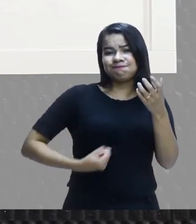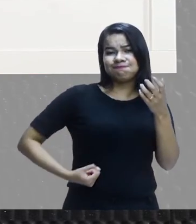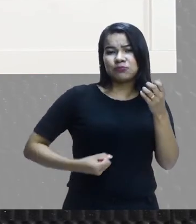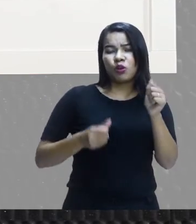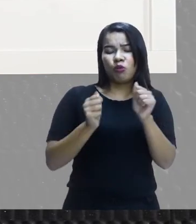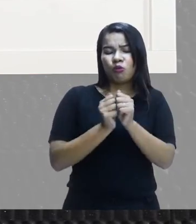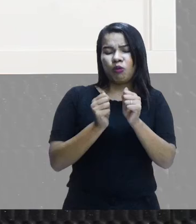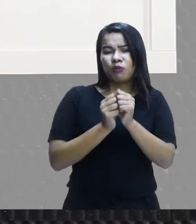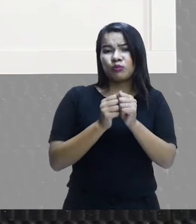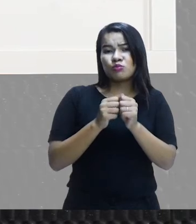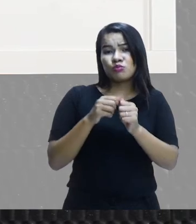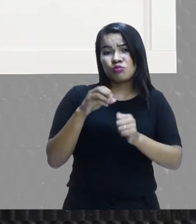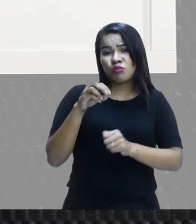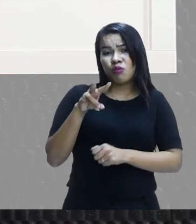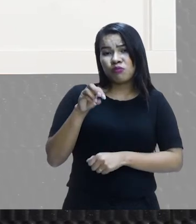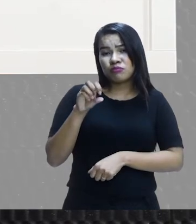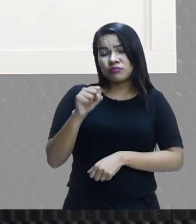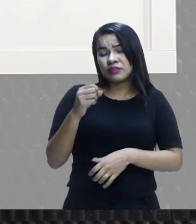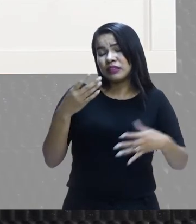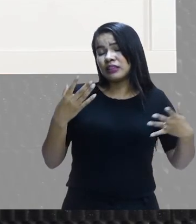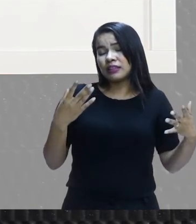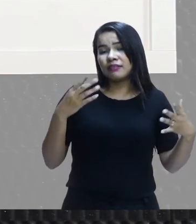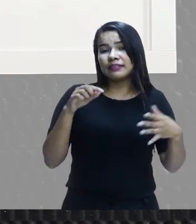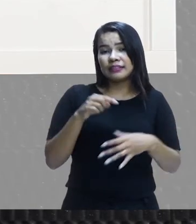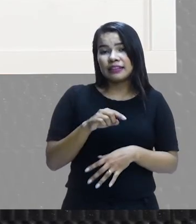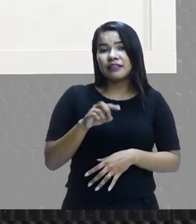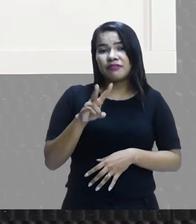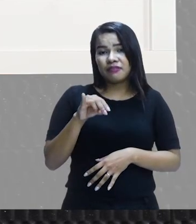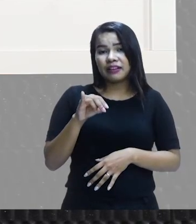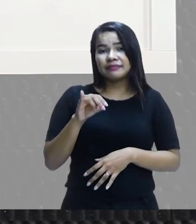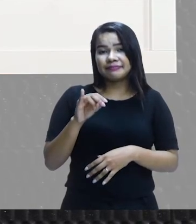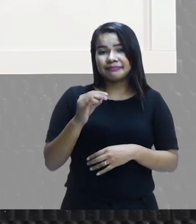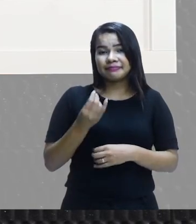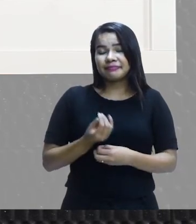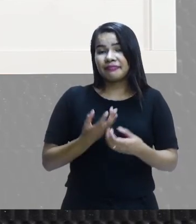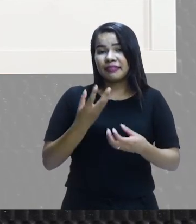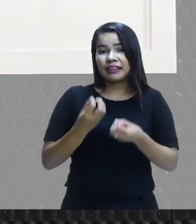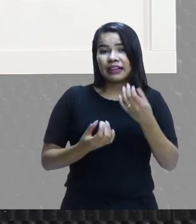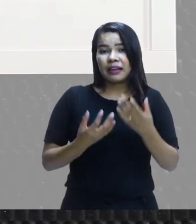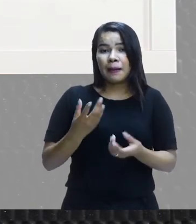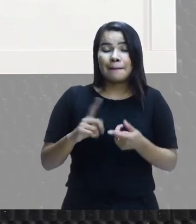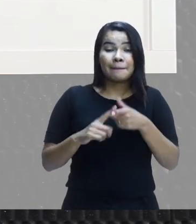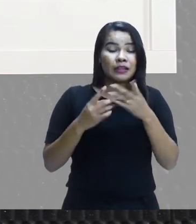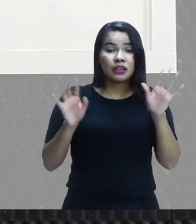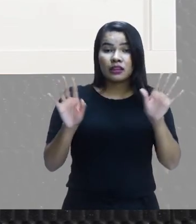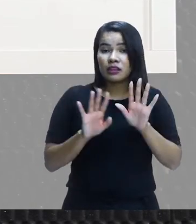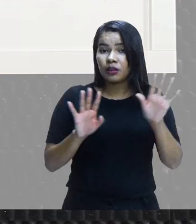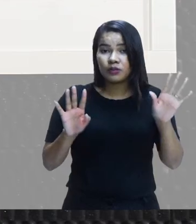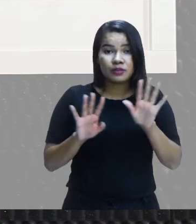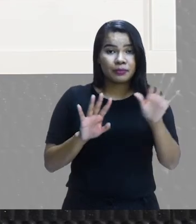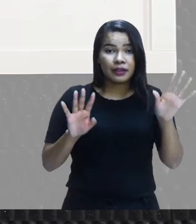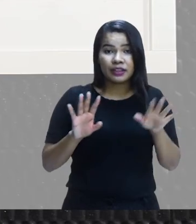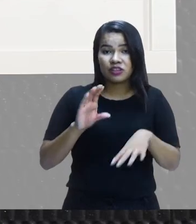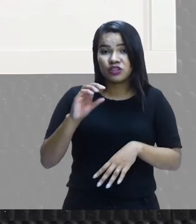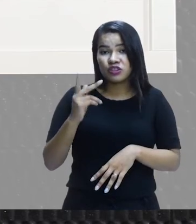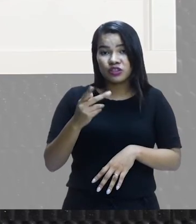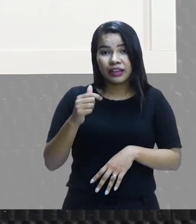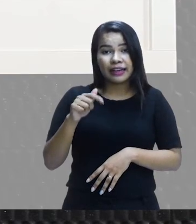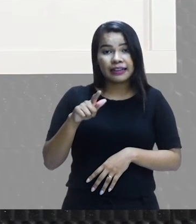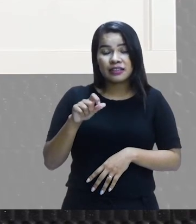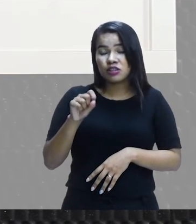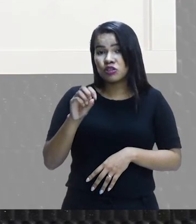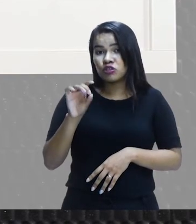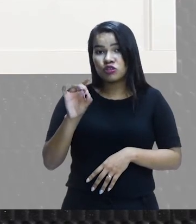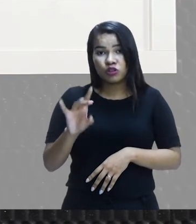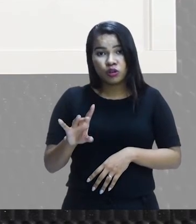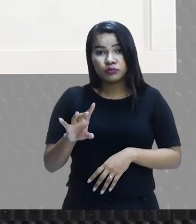Trypanosoma cruzi, com os ovos. Então ali é uma forma de infecção, mas não se pega doença ou moléstia de Chagas apenas dessa